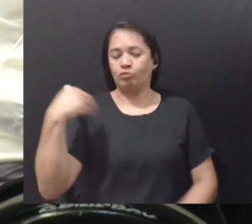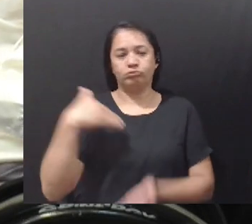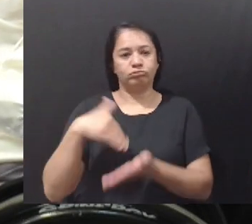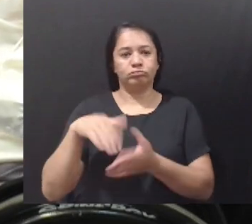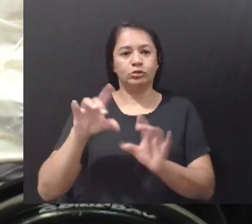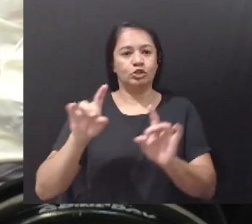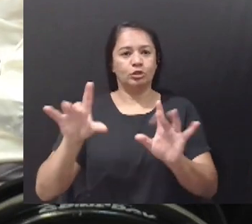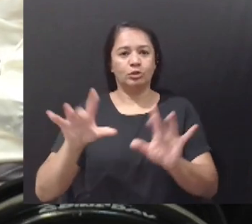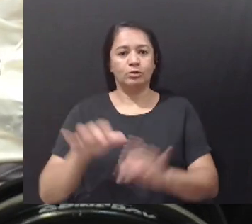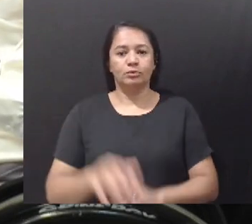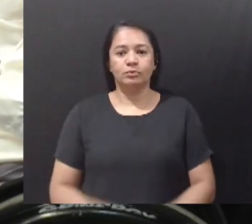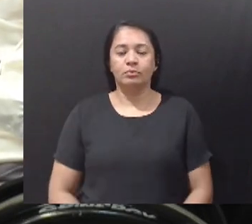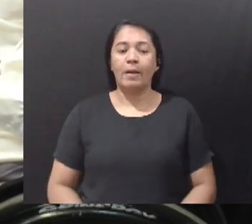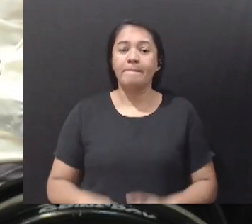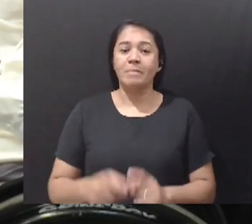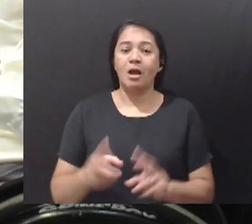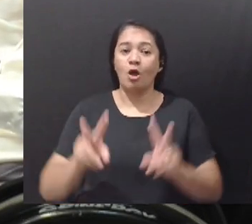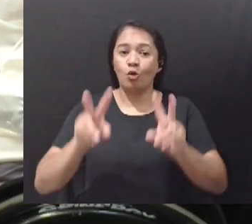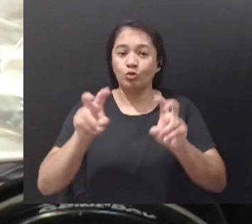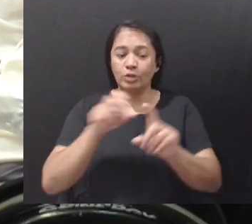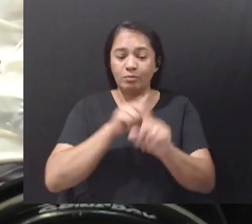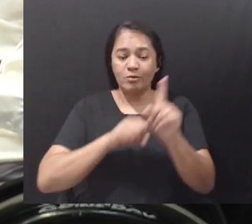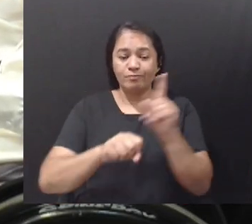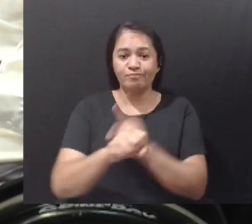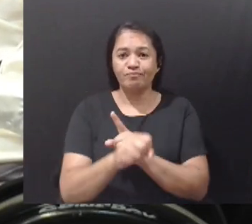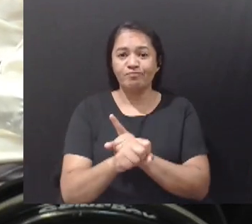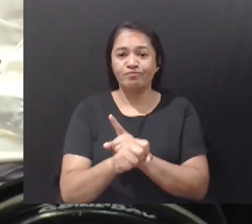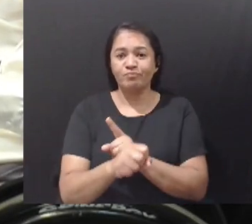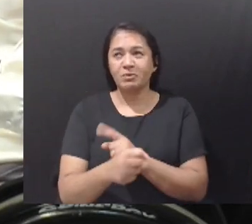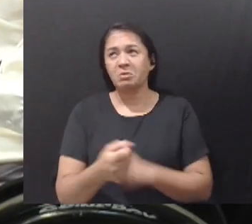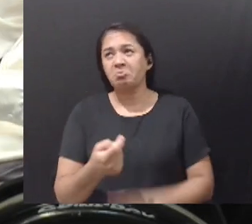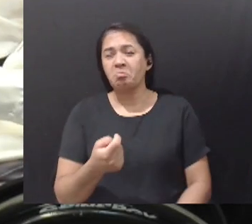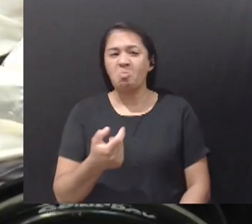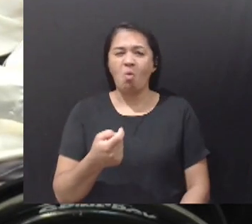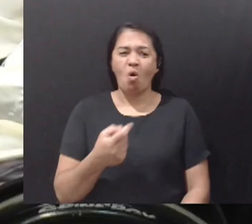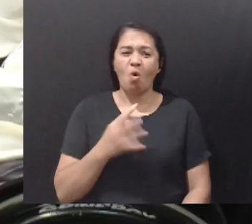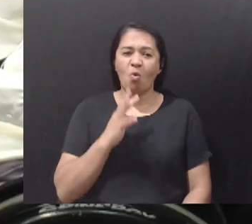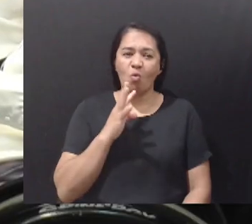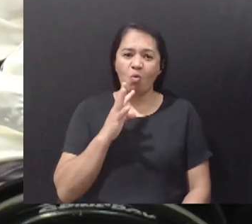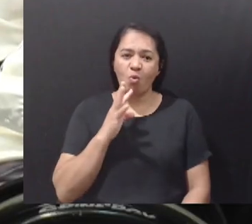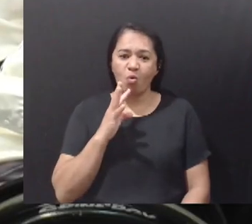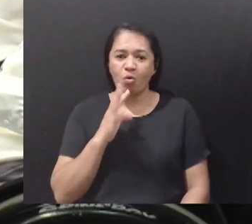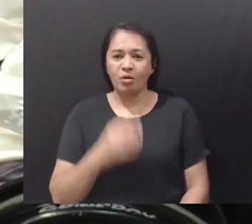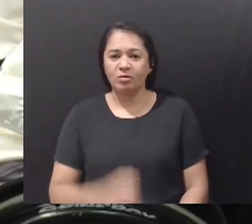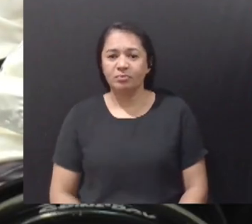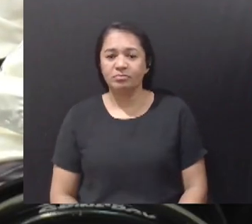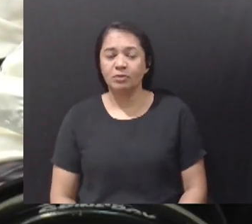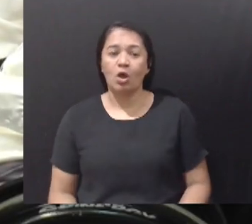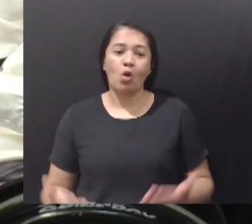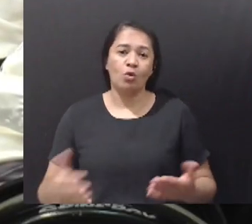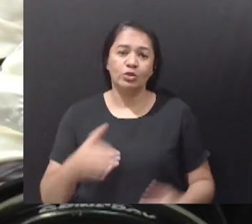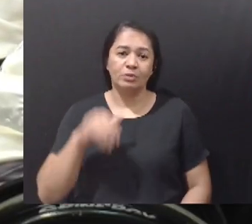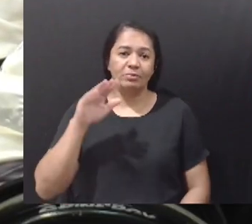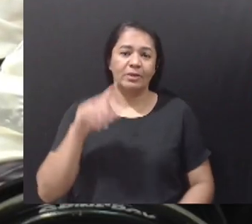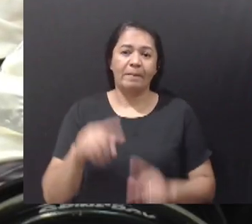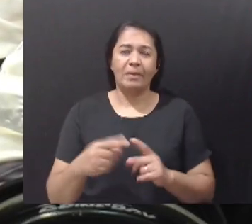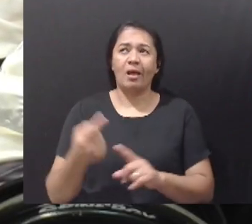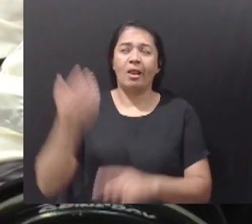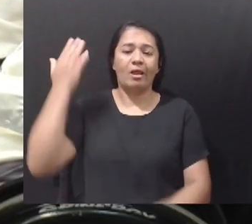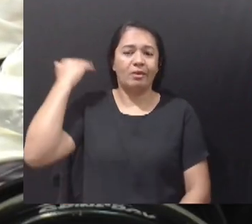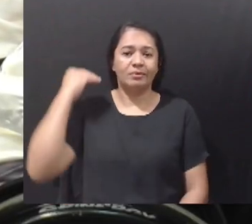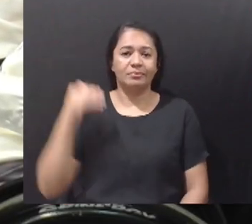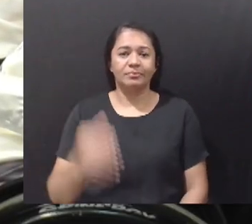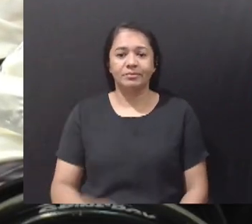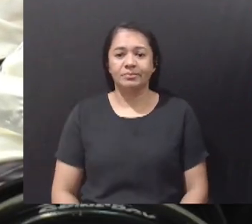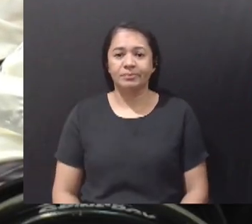Era um tema que a sociedade pouco conhece, né? Conhece mais hoje, mas não é o tema do dia a dia. Sim. Né? Você liga